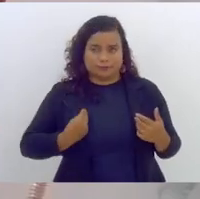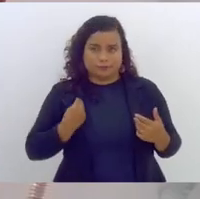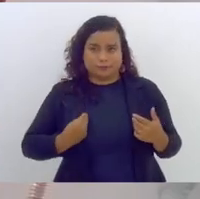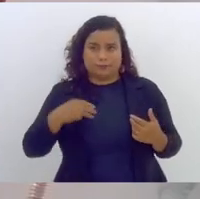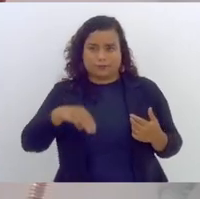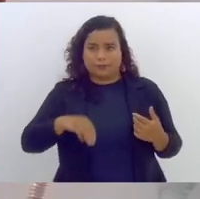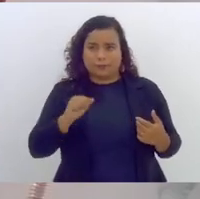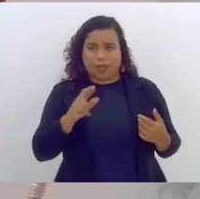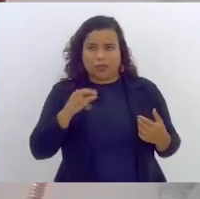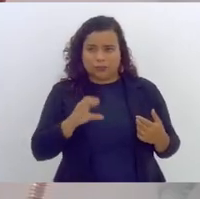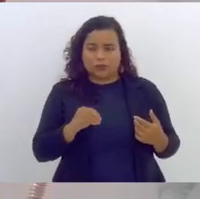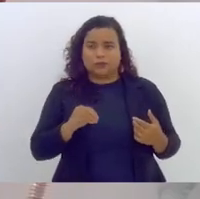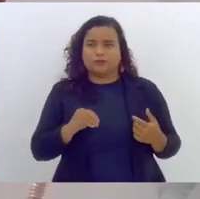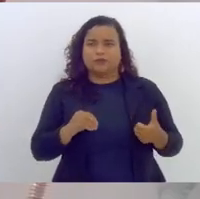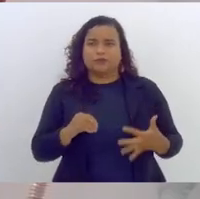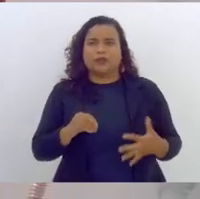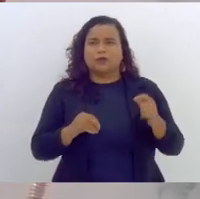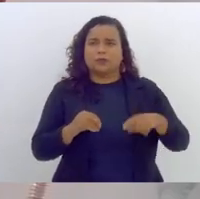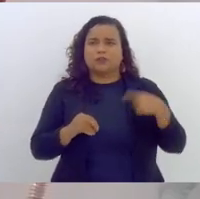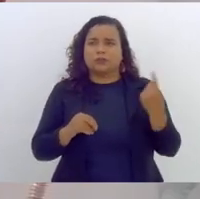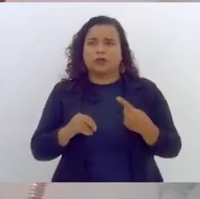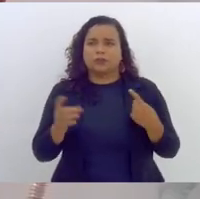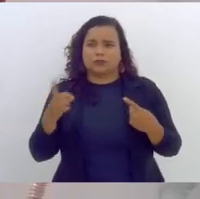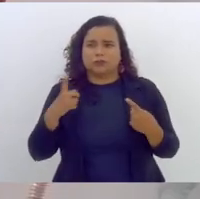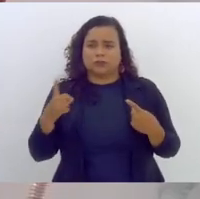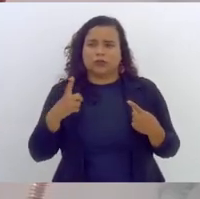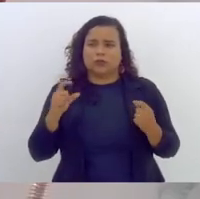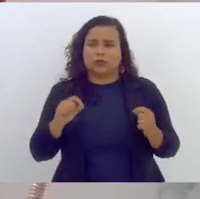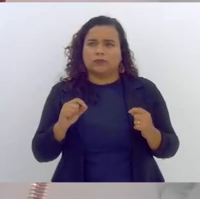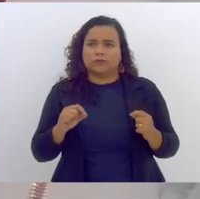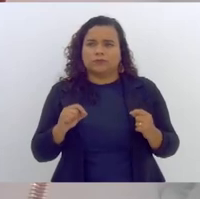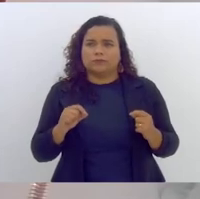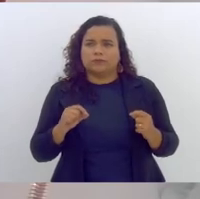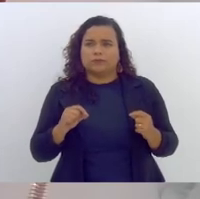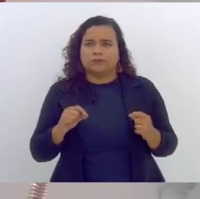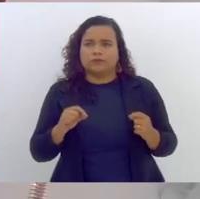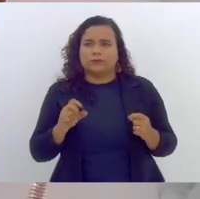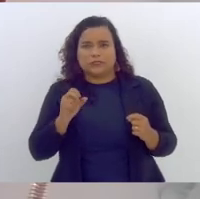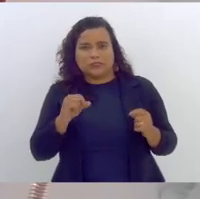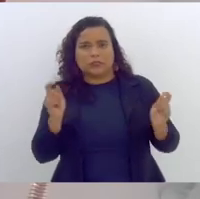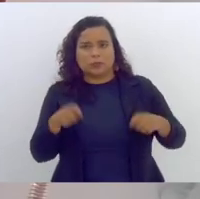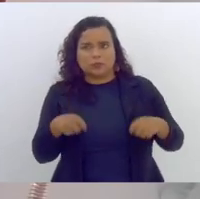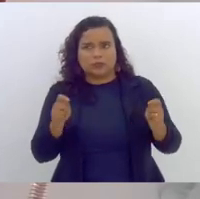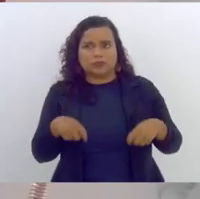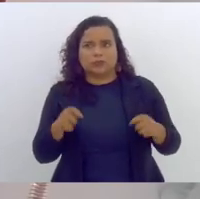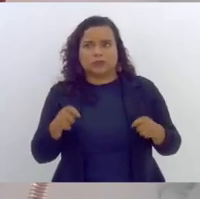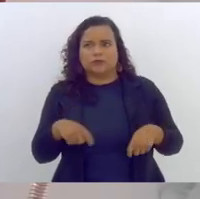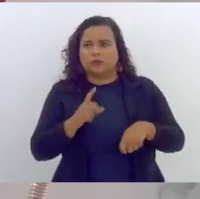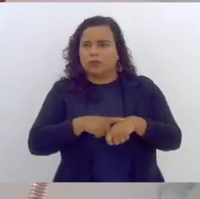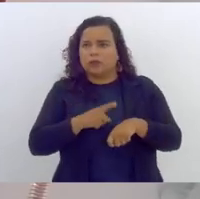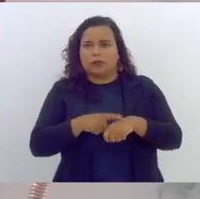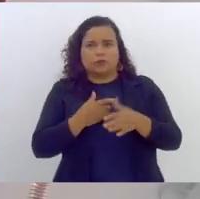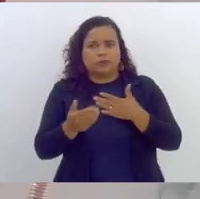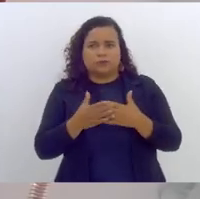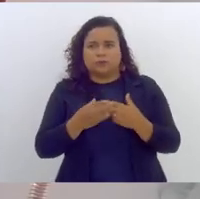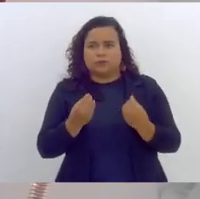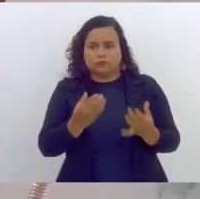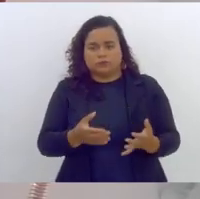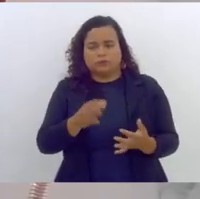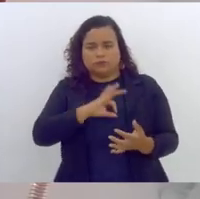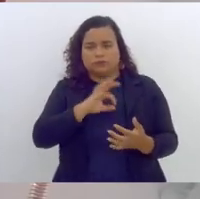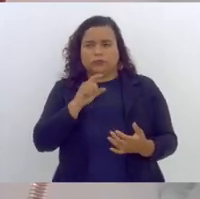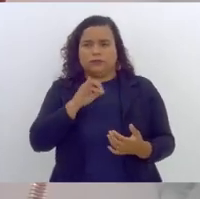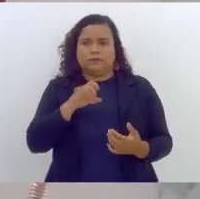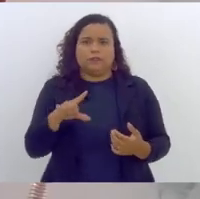Márcio do Alberto que a gente faça Doutor Jansen se possível for ao tempo que for necessário para polícia civil